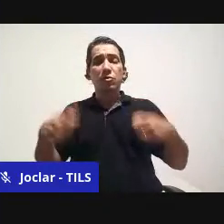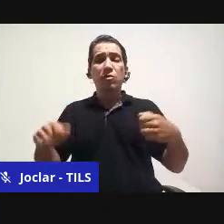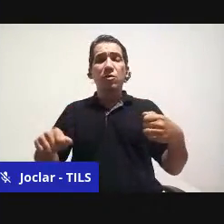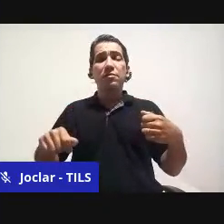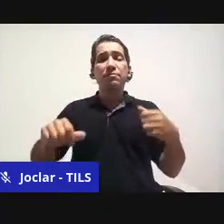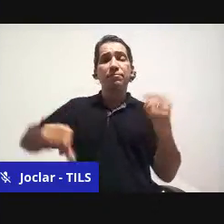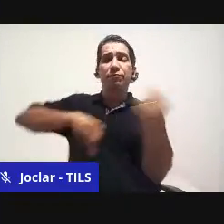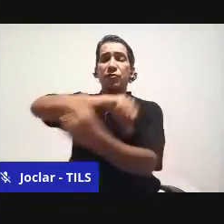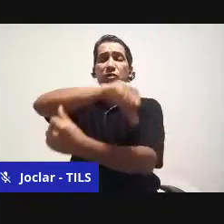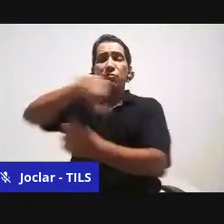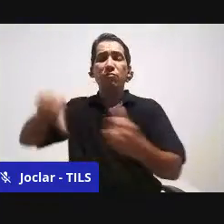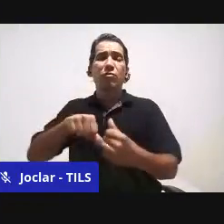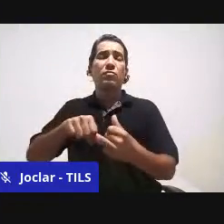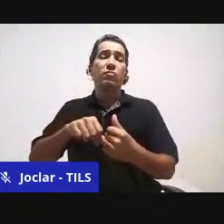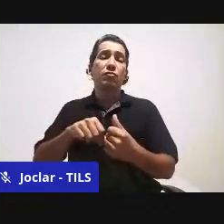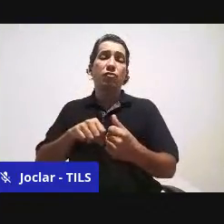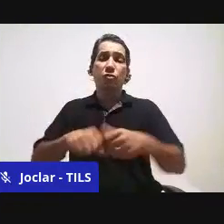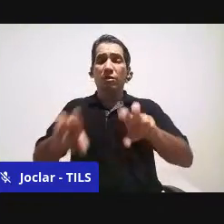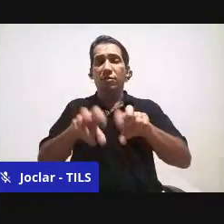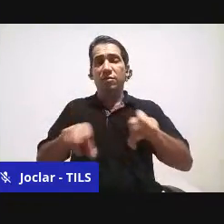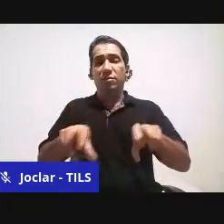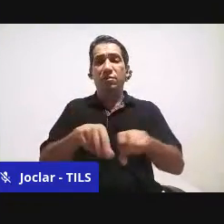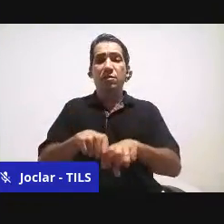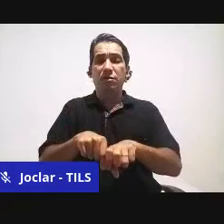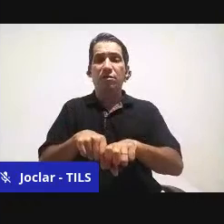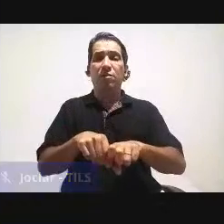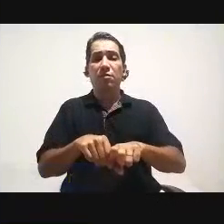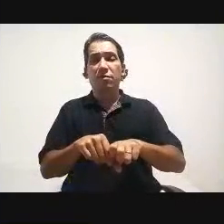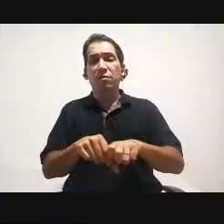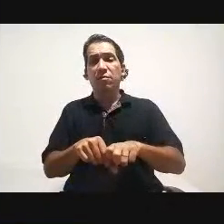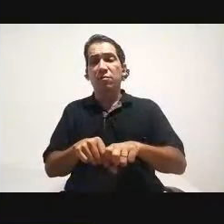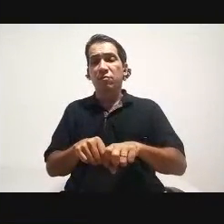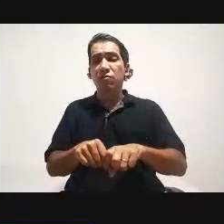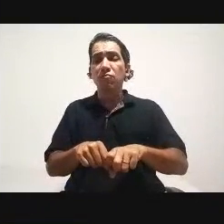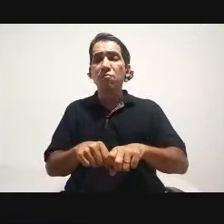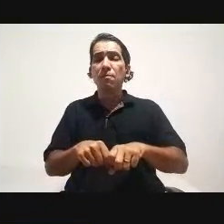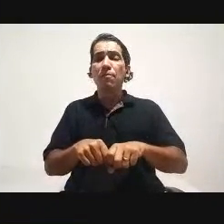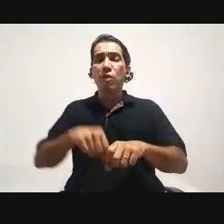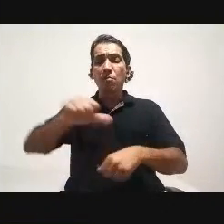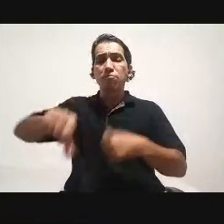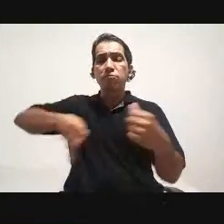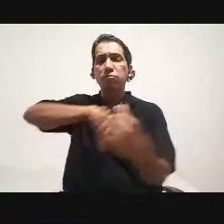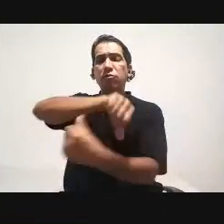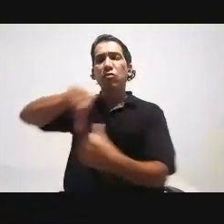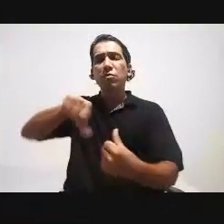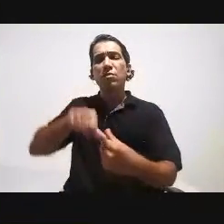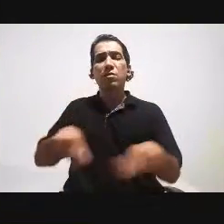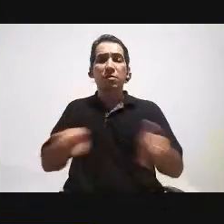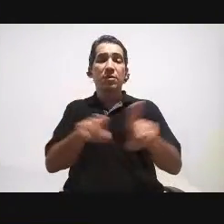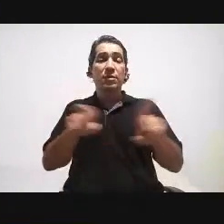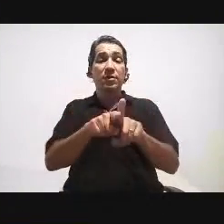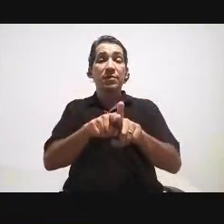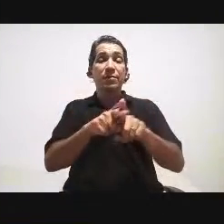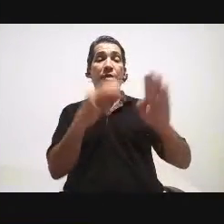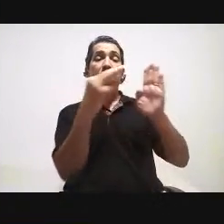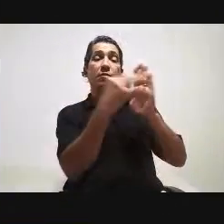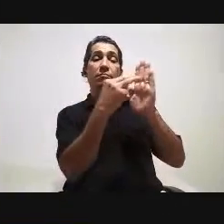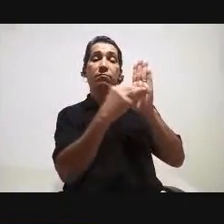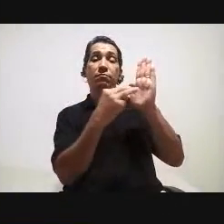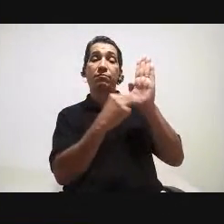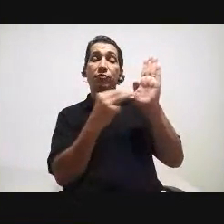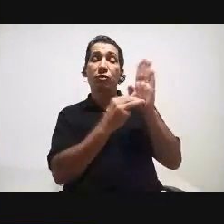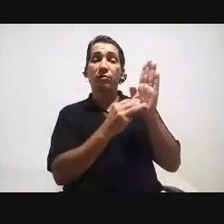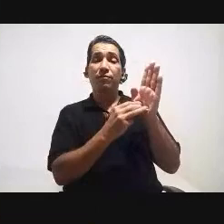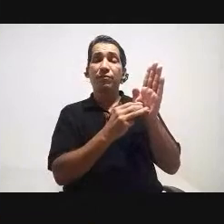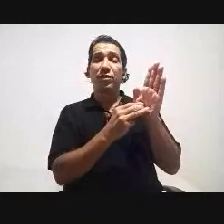muda também, como eu salientei anteriormente, o modelo de negócio. O modelo de negócio vai ser baseado em